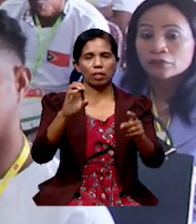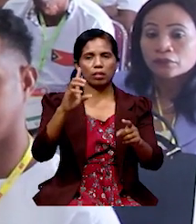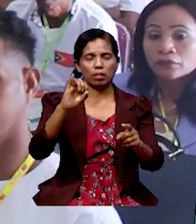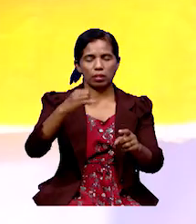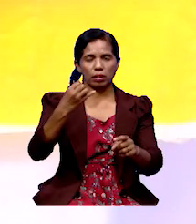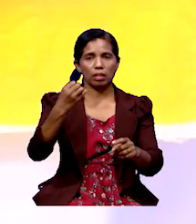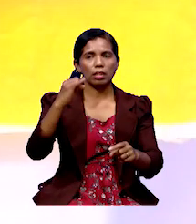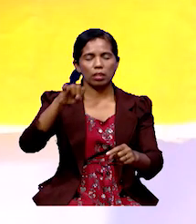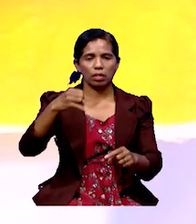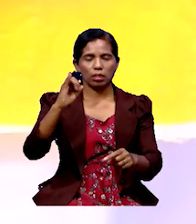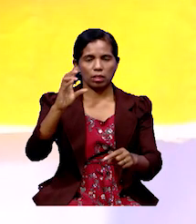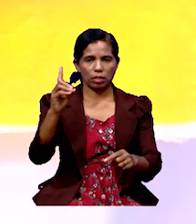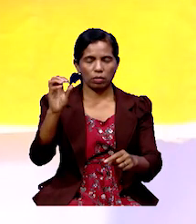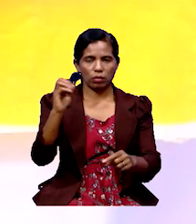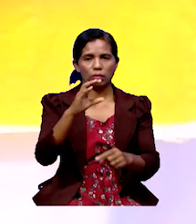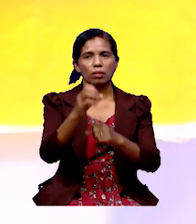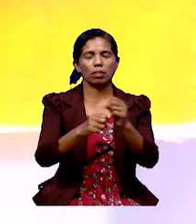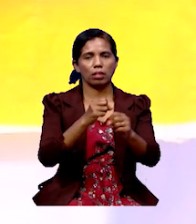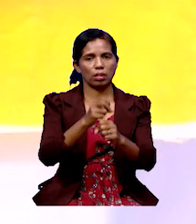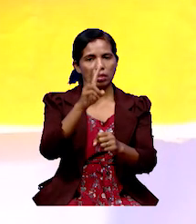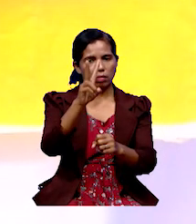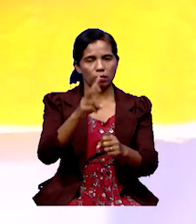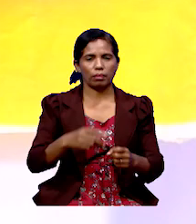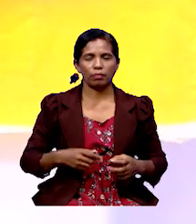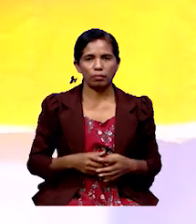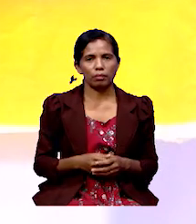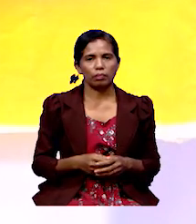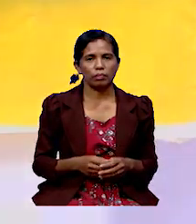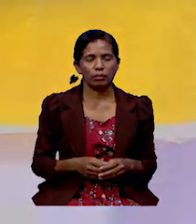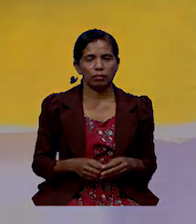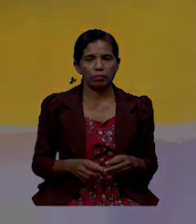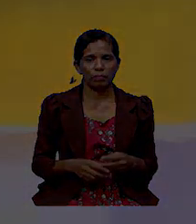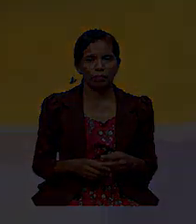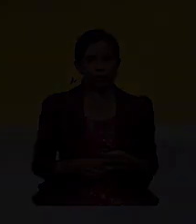pasta presidente interino ne, totinang ruare singona, ekipa cobertura, ZMN.